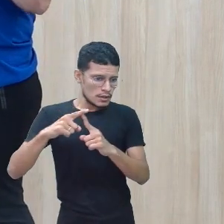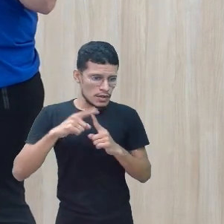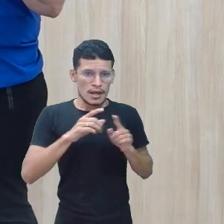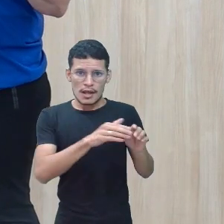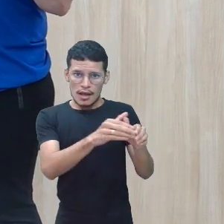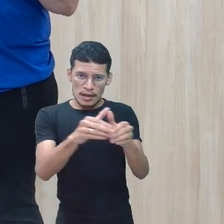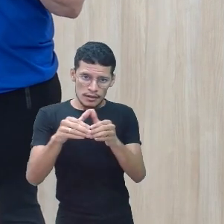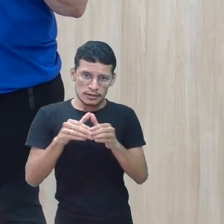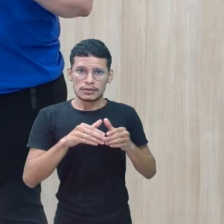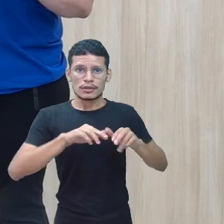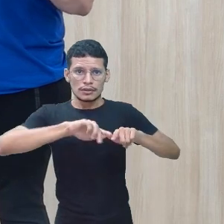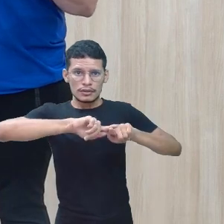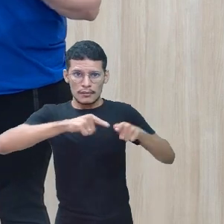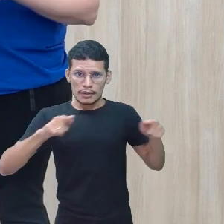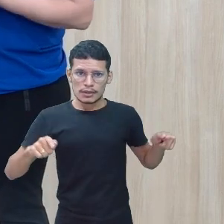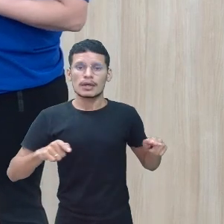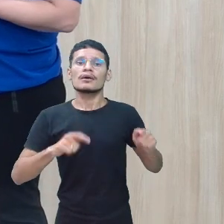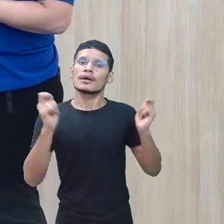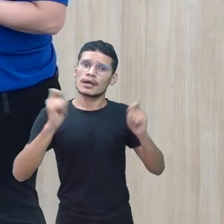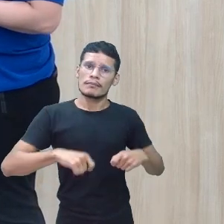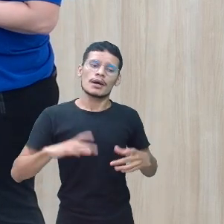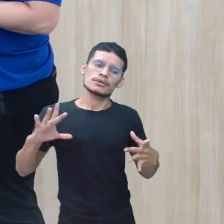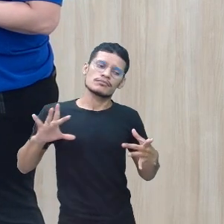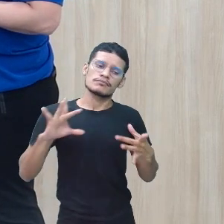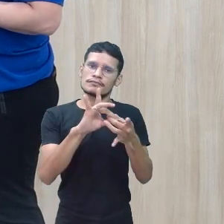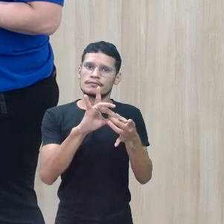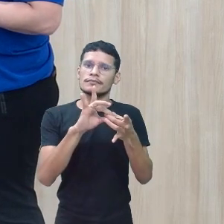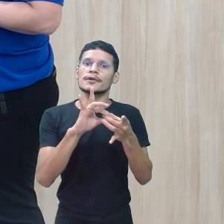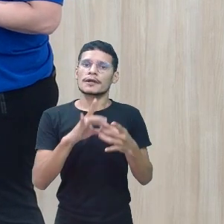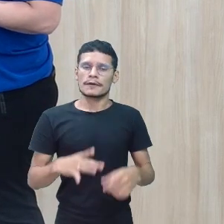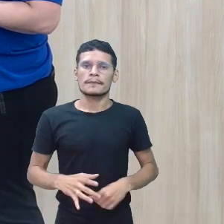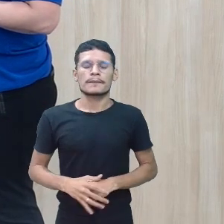gramaticais que também são expressões conectoras.